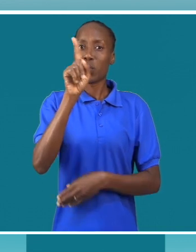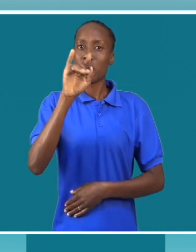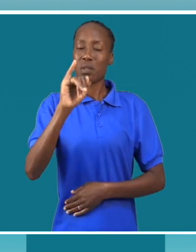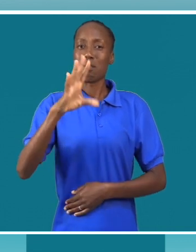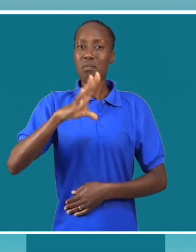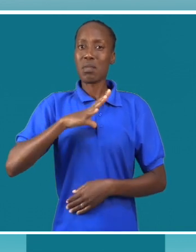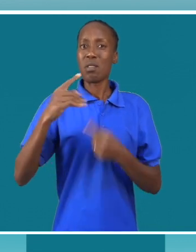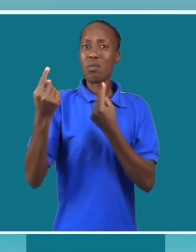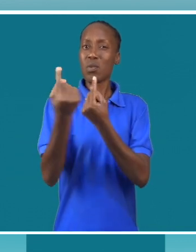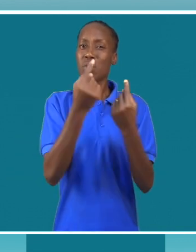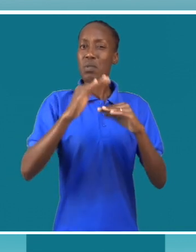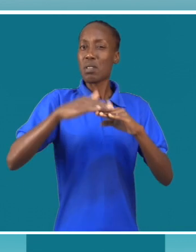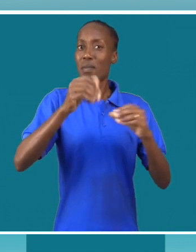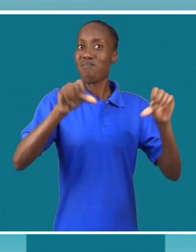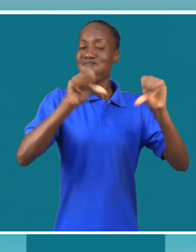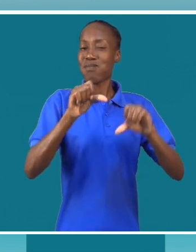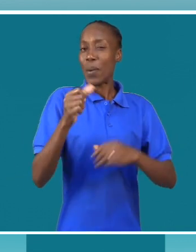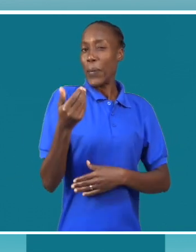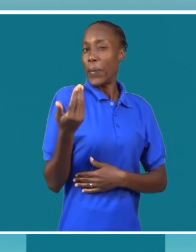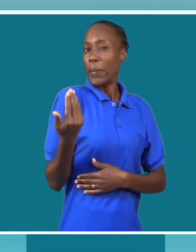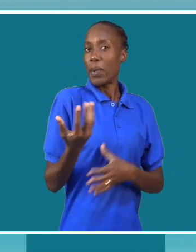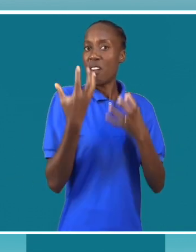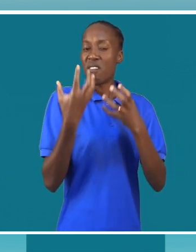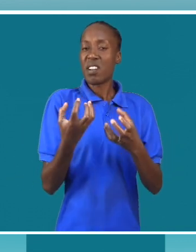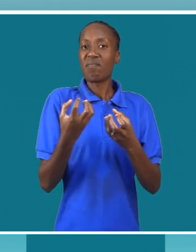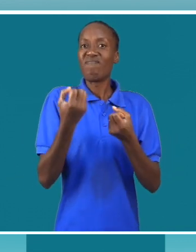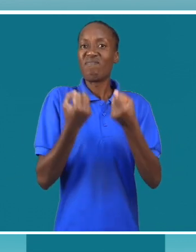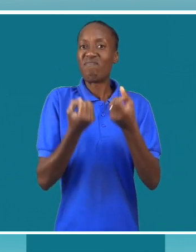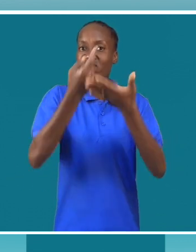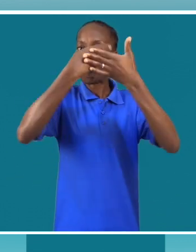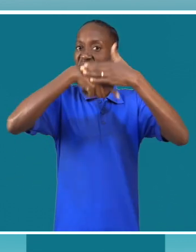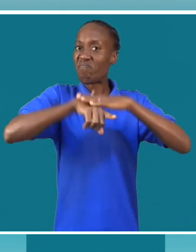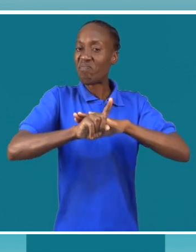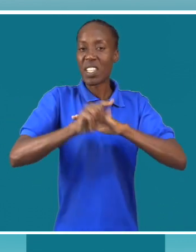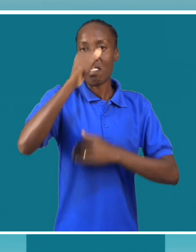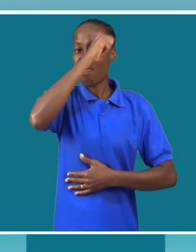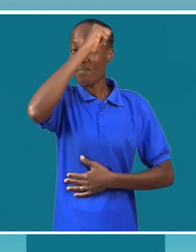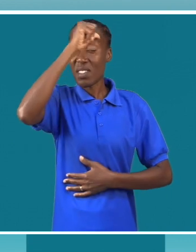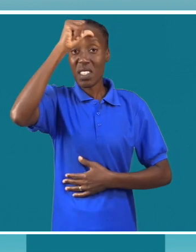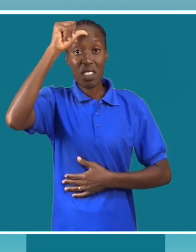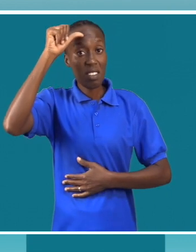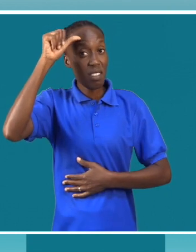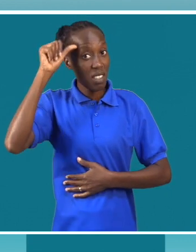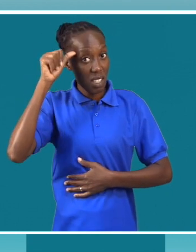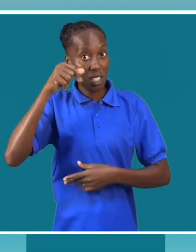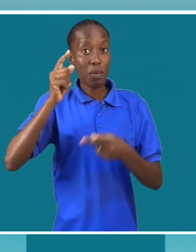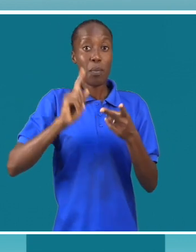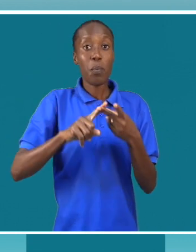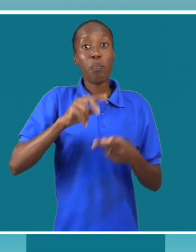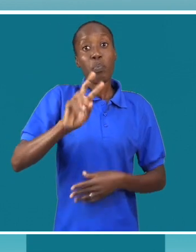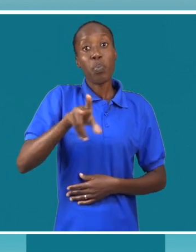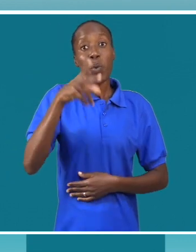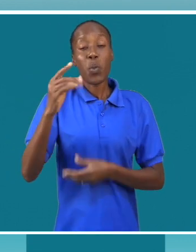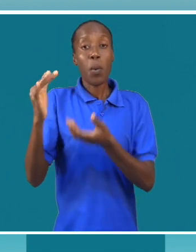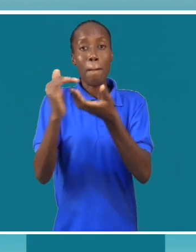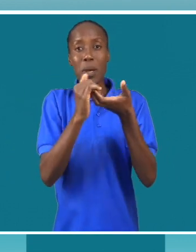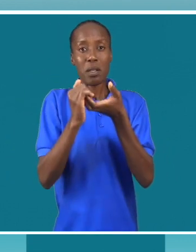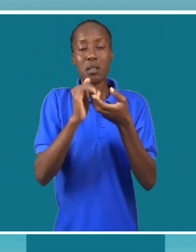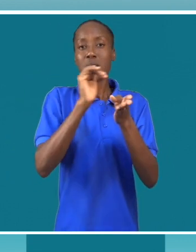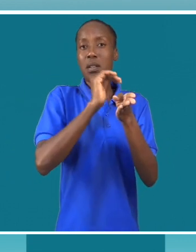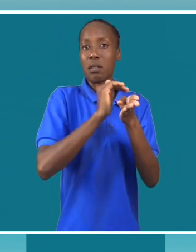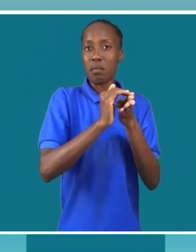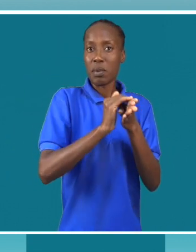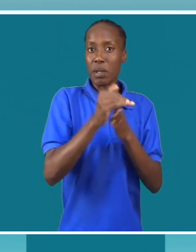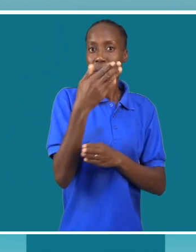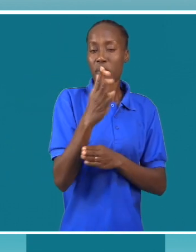bastante crítica. Até há poucos dias não era possível entrar via terrestre no chute de bus. Para já, o nosso parceiro de implementação aqui é a CUPESANA,